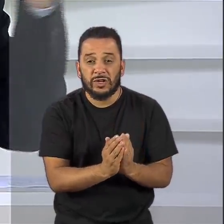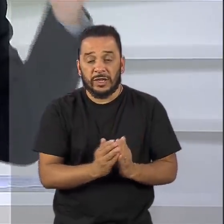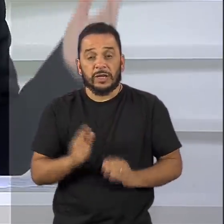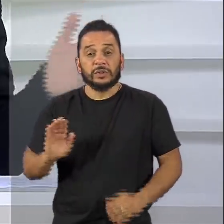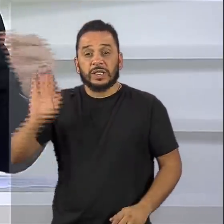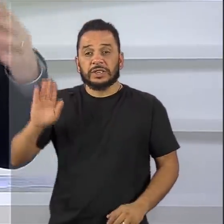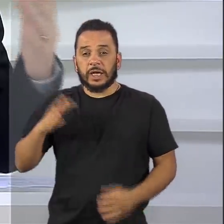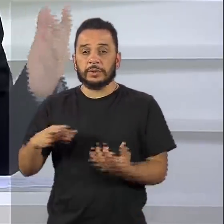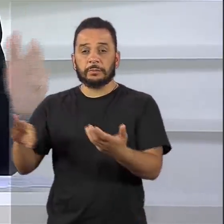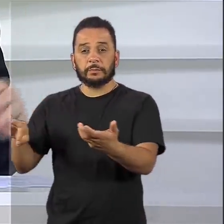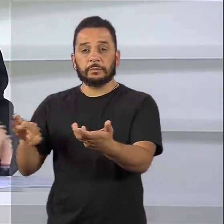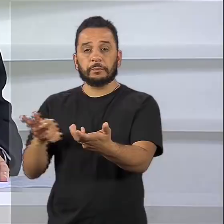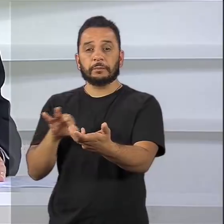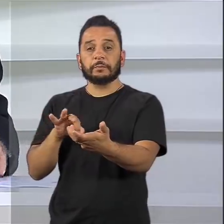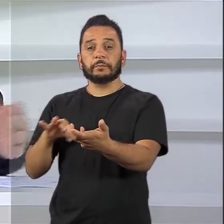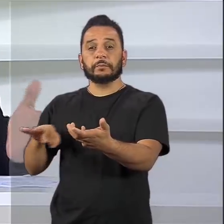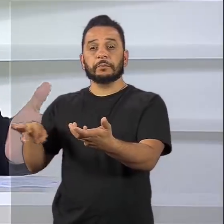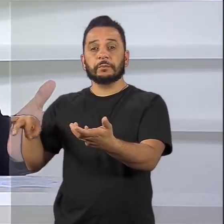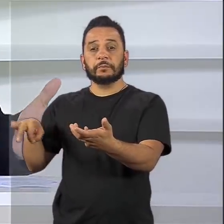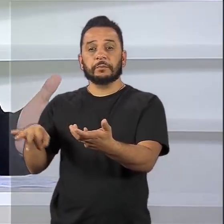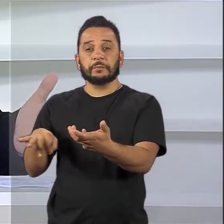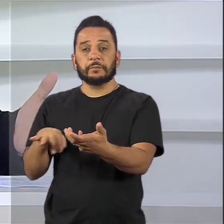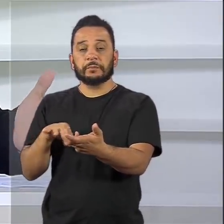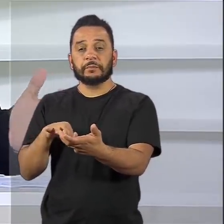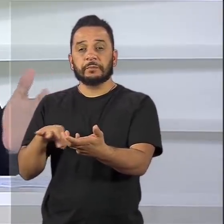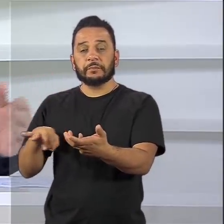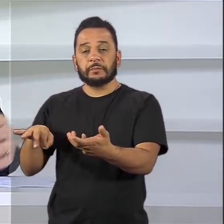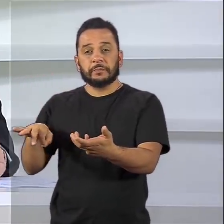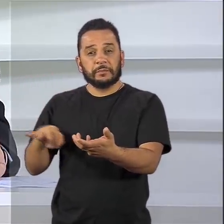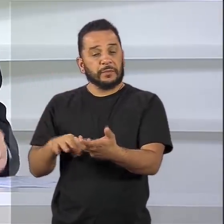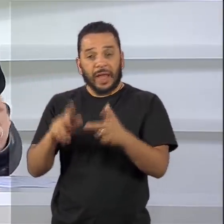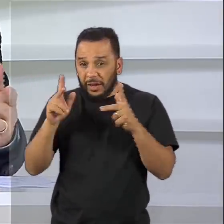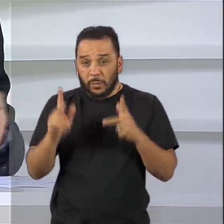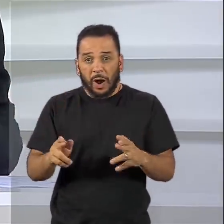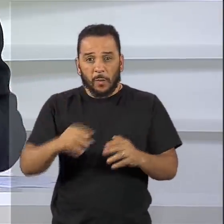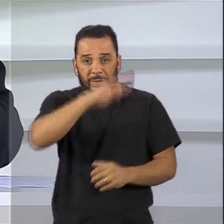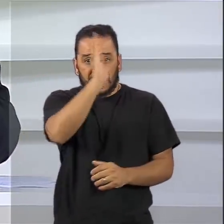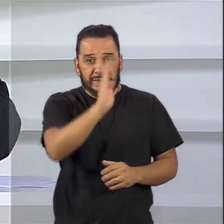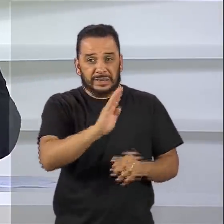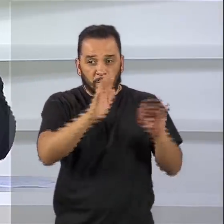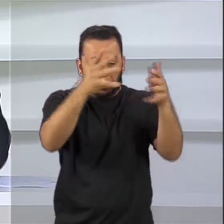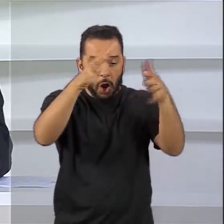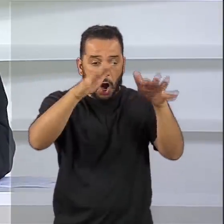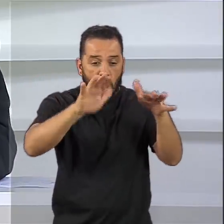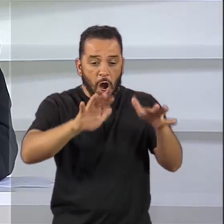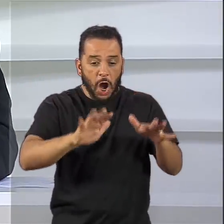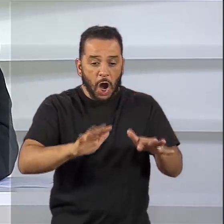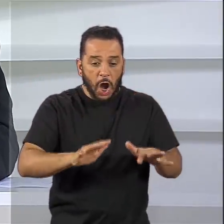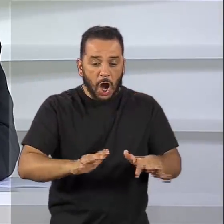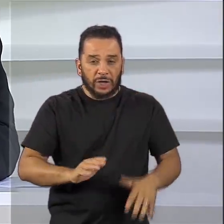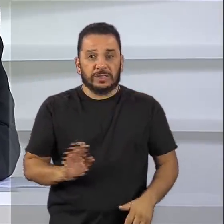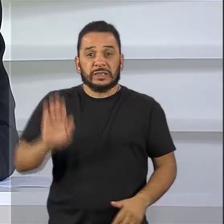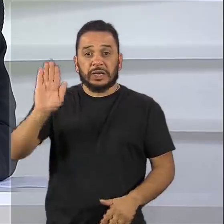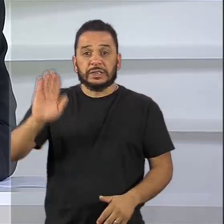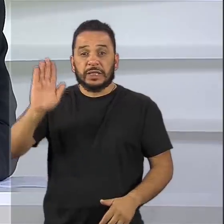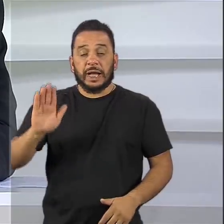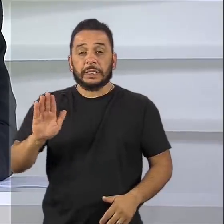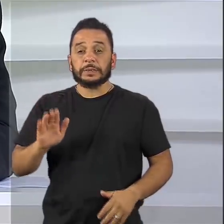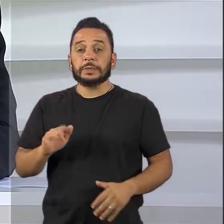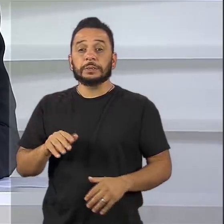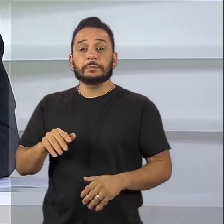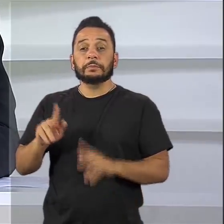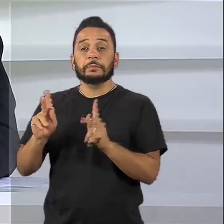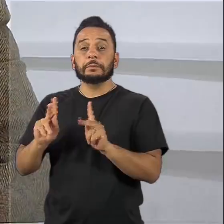sei lá, que o país estivesse bem. Isso é terrível também, né? Parece que eu acho que sim. Quer dizer, talvez uma das